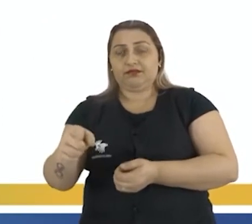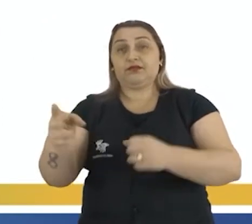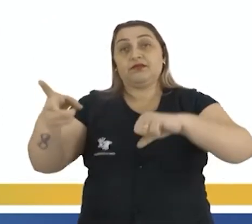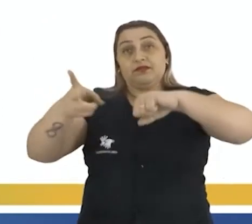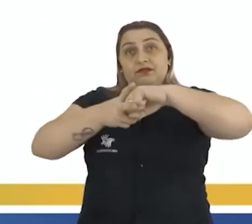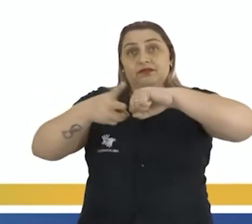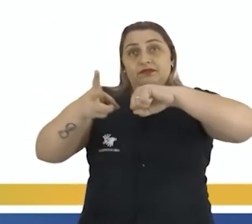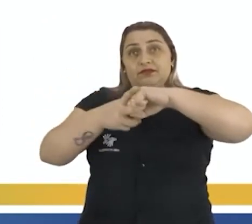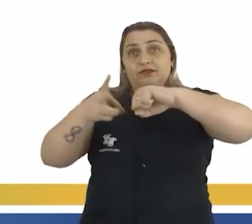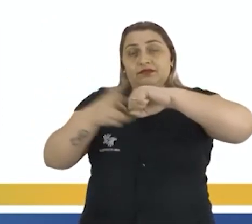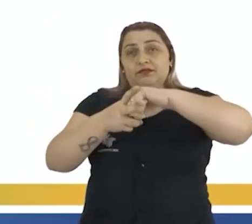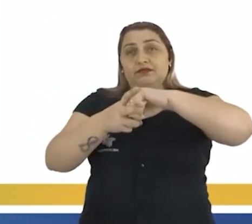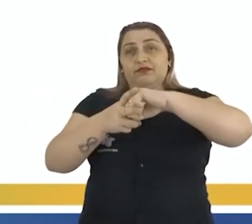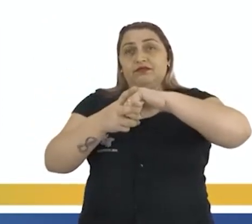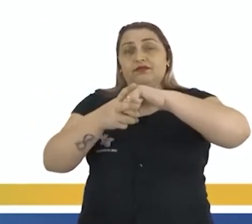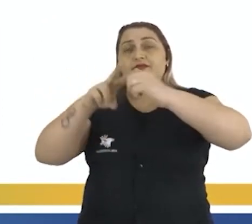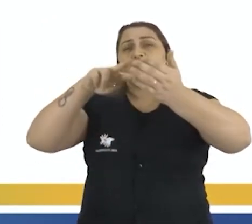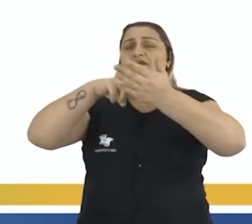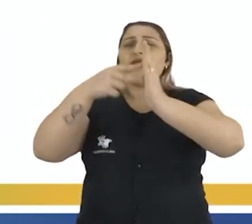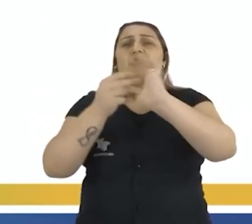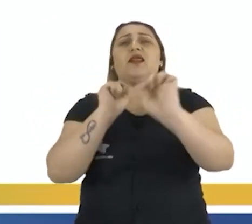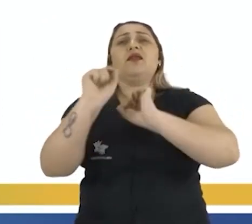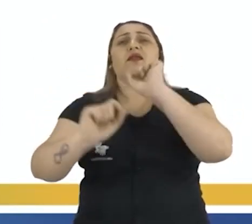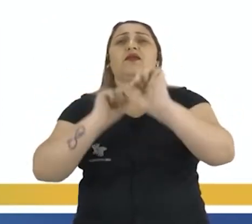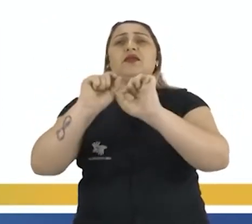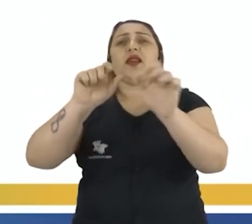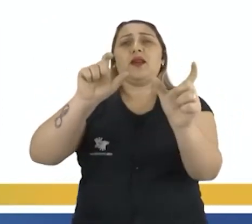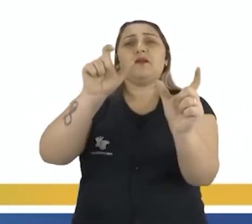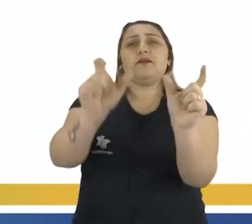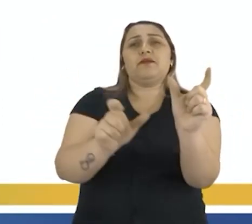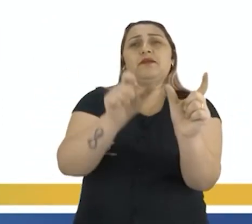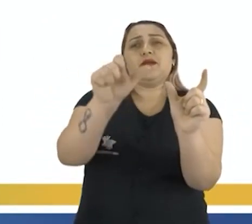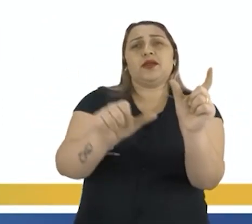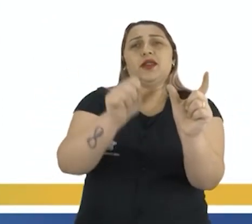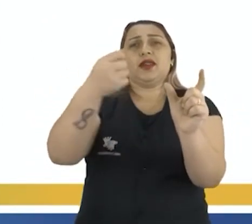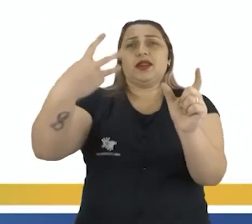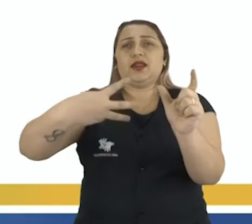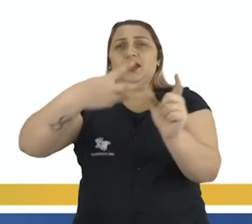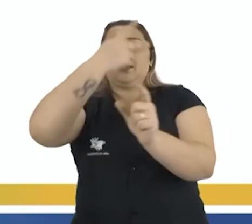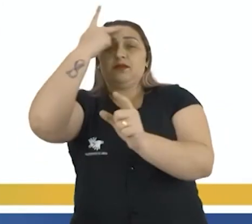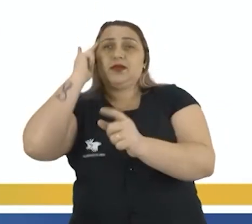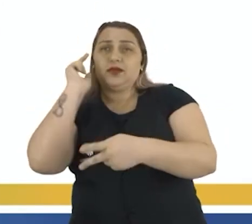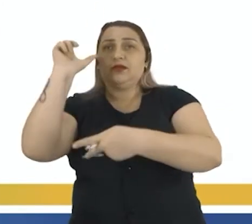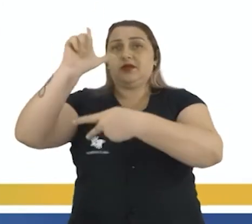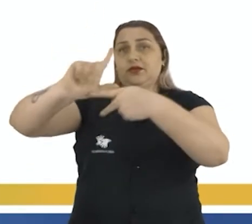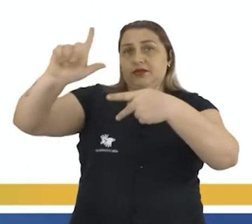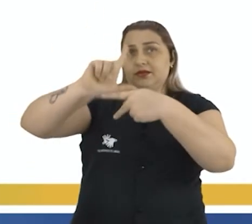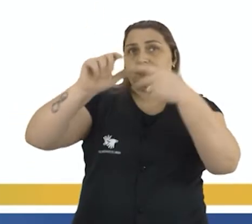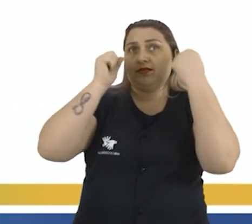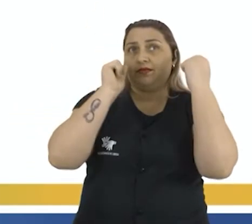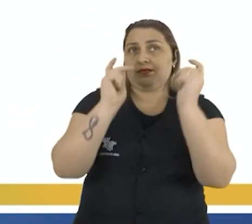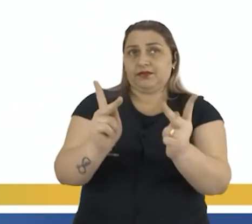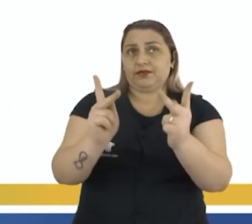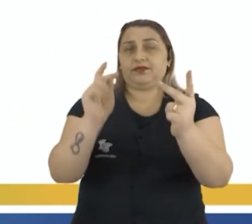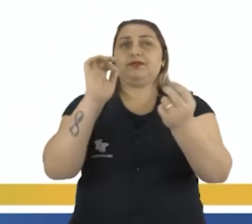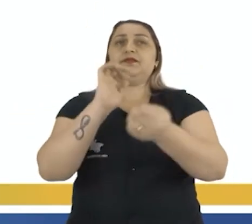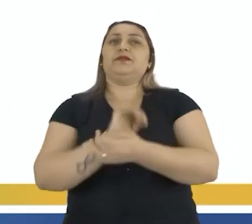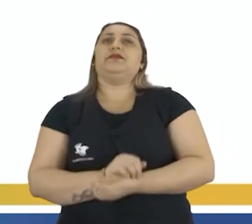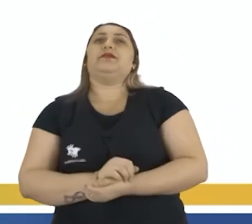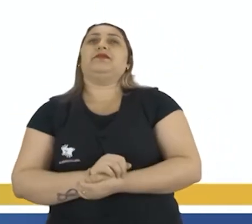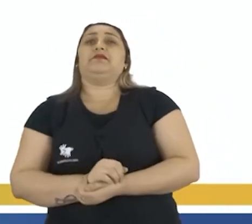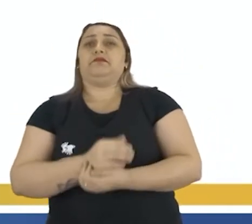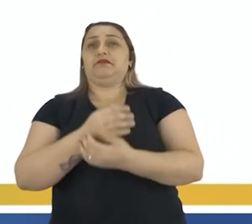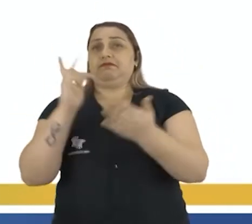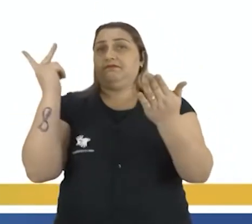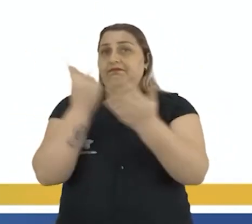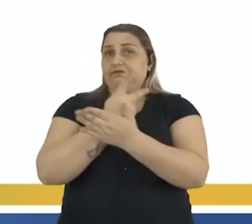um verbo que indica que ele está flexionado na terceira pessoa do plural, ok? Então, para você